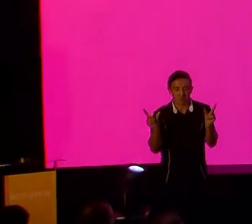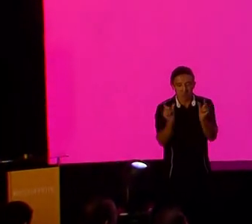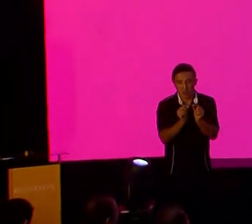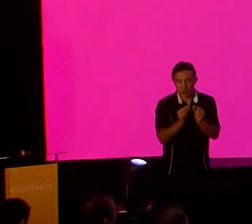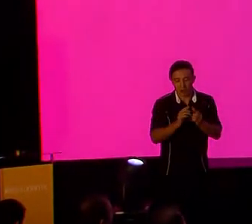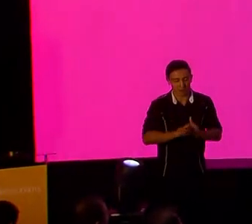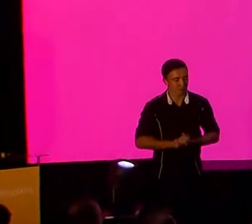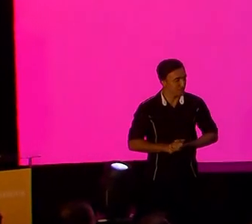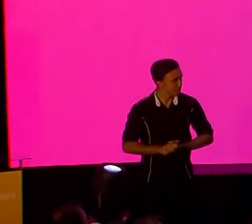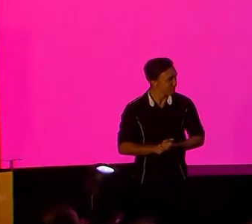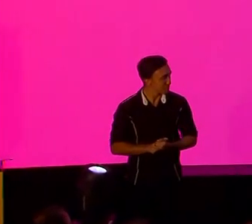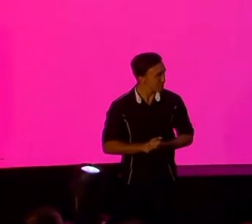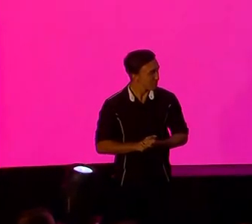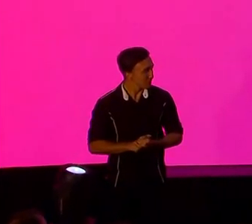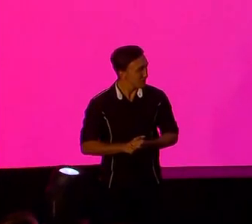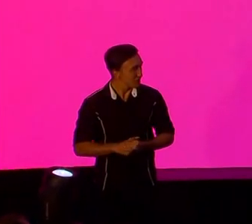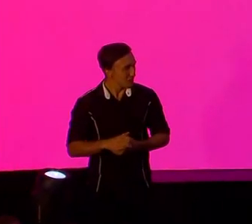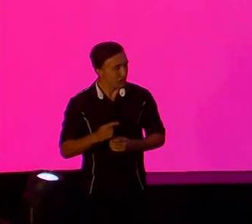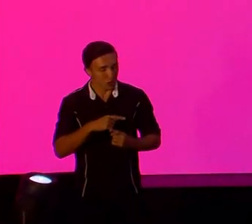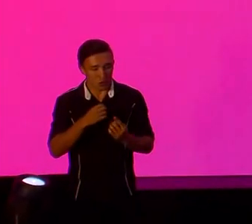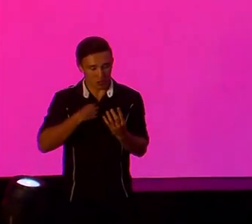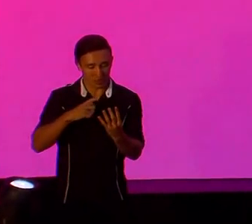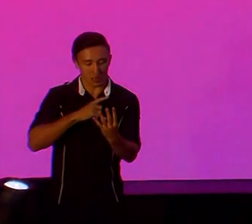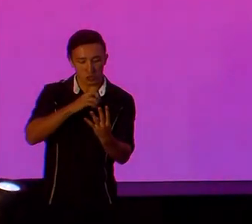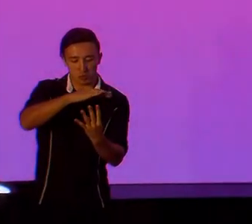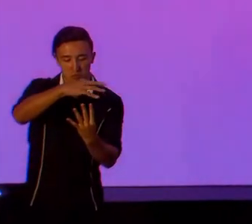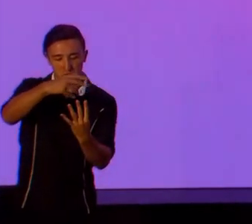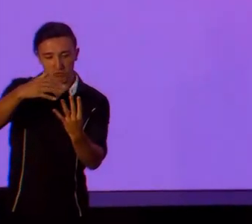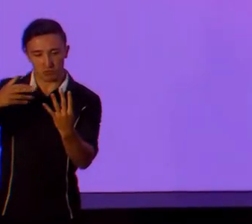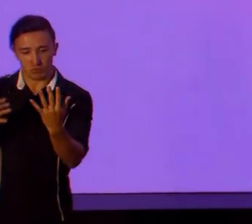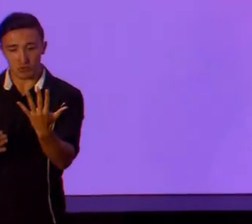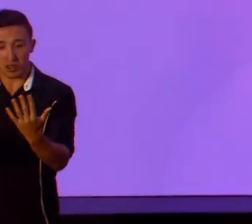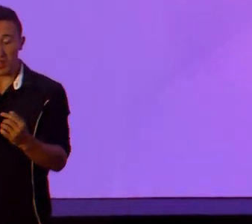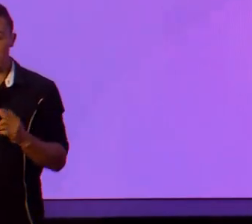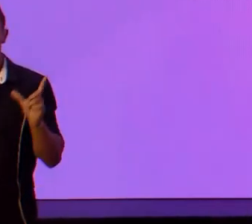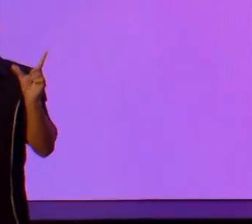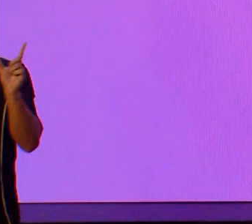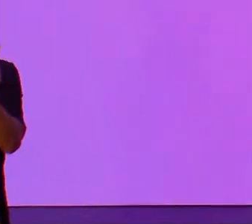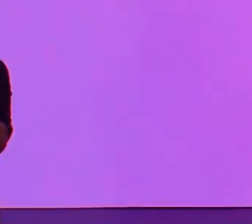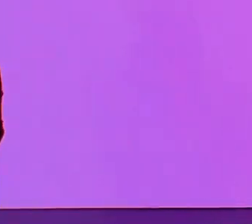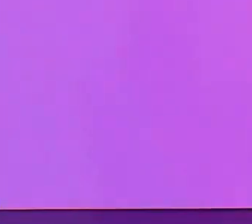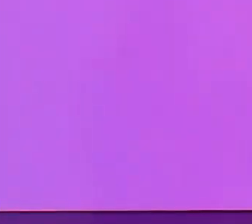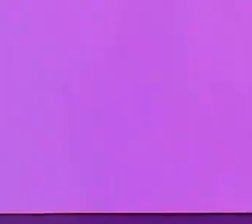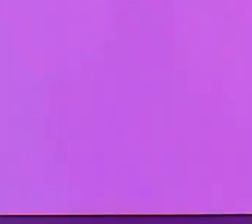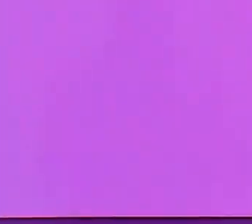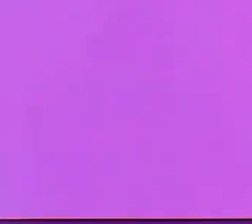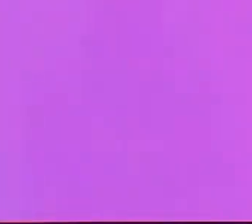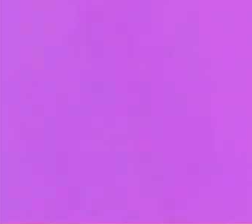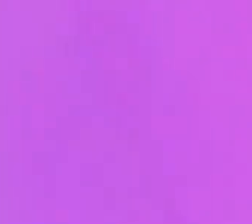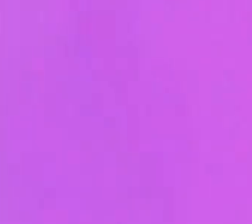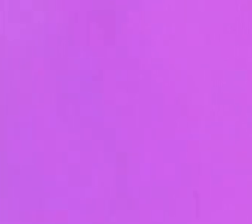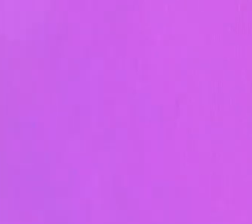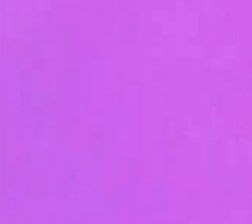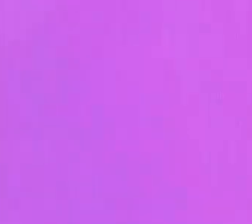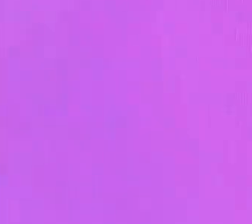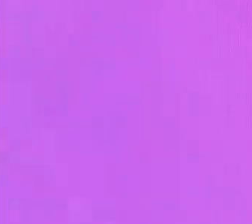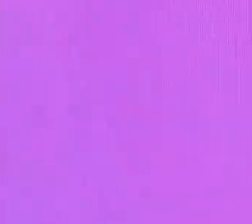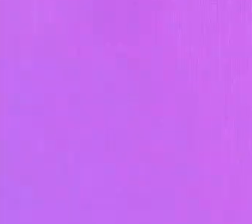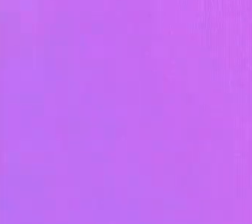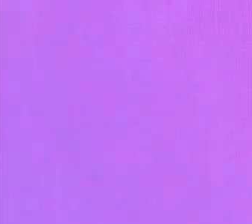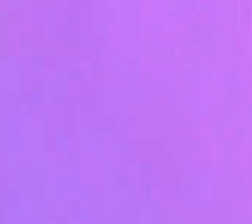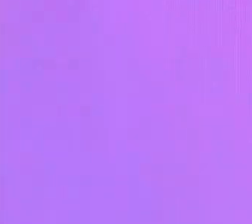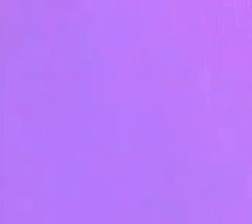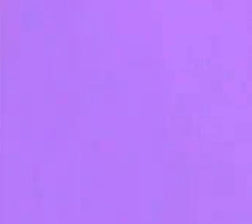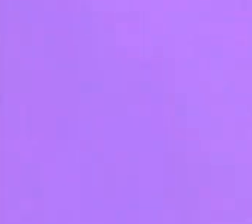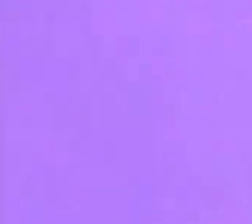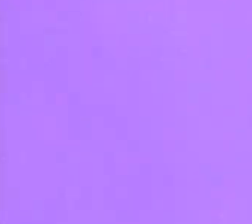a gente acredita que isso aqui vai diminuir a quantidade de fraudes consideravelmente. Principalmente quando a gente conseguir,